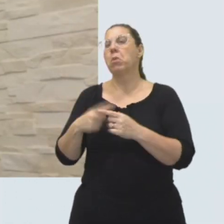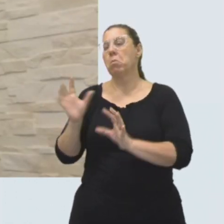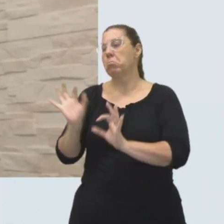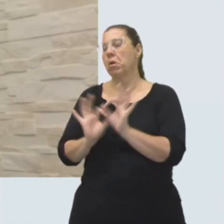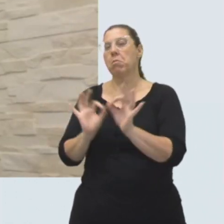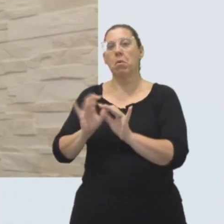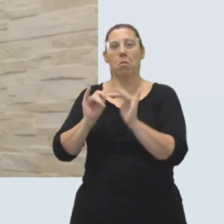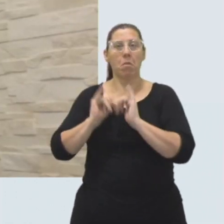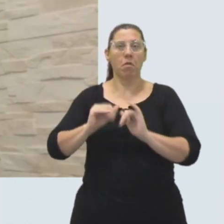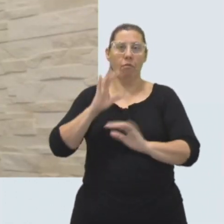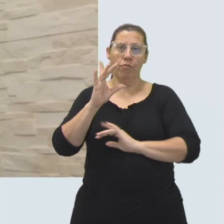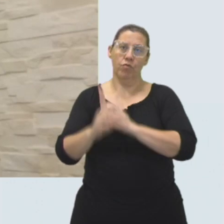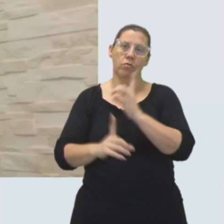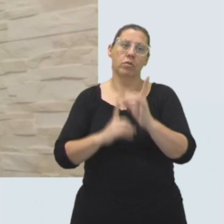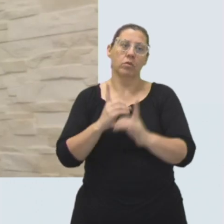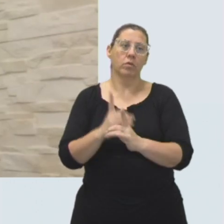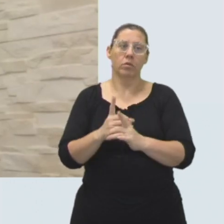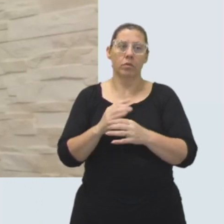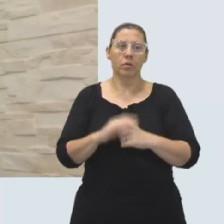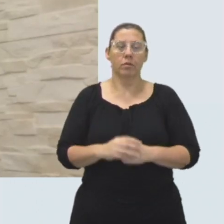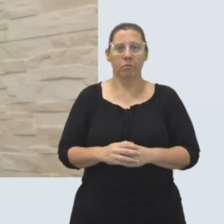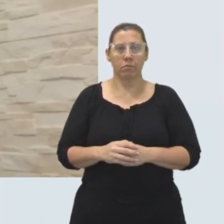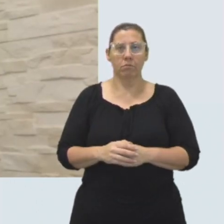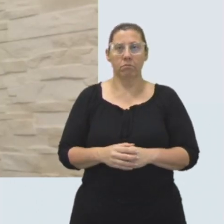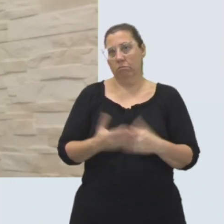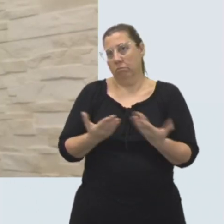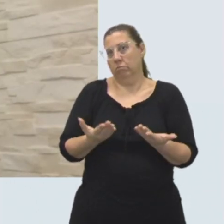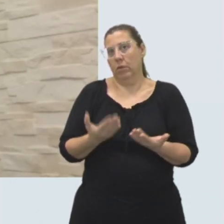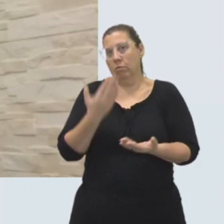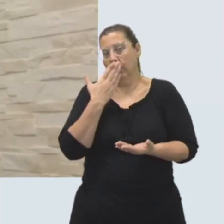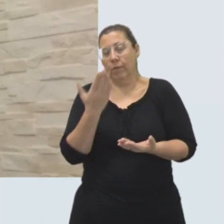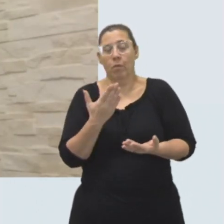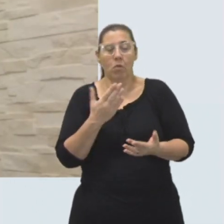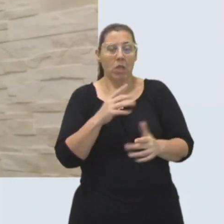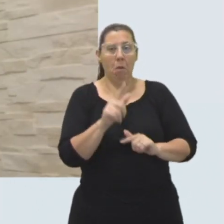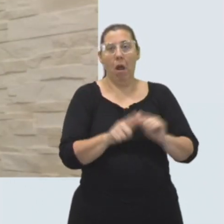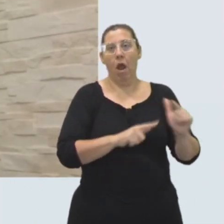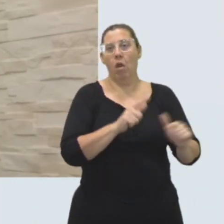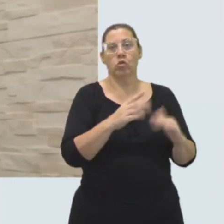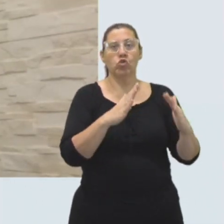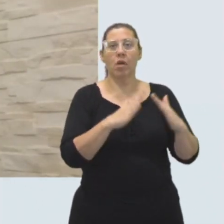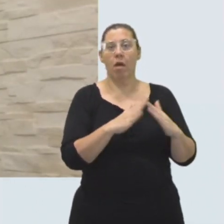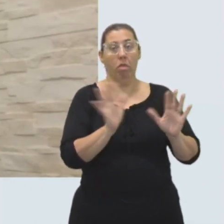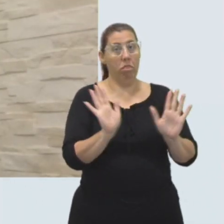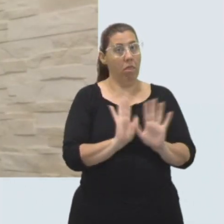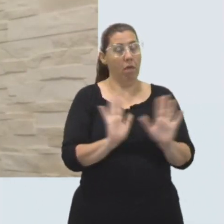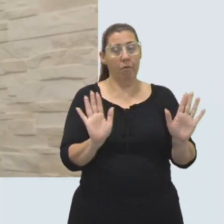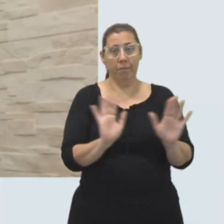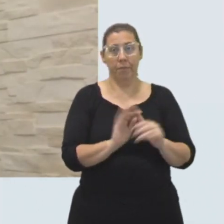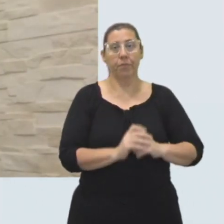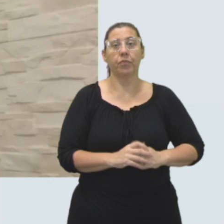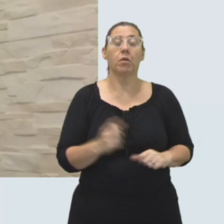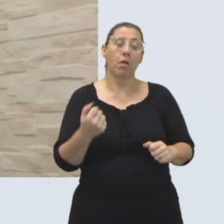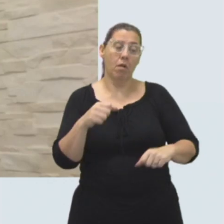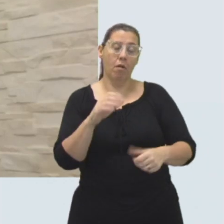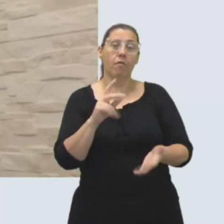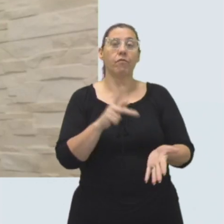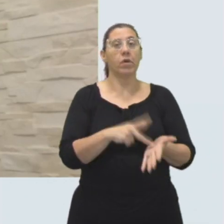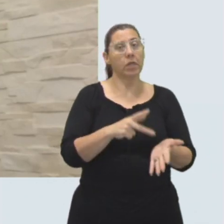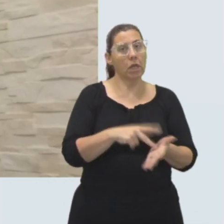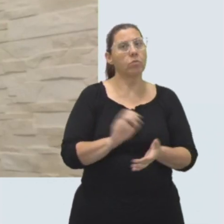narrativa digital para entregar como tarefa solicitada ao professor, né? O ideal é que ela surja de uma necessidade real, que cumpra